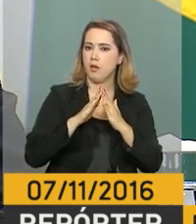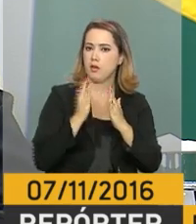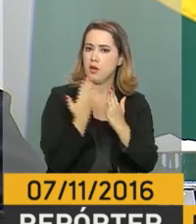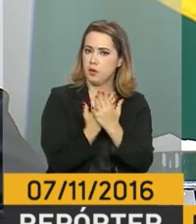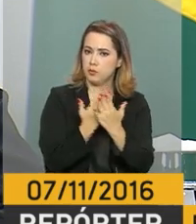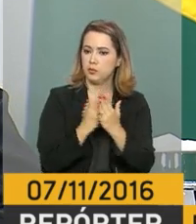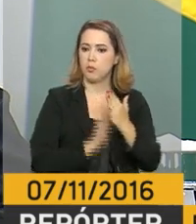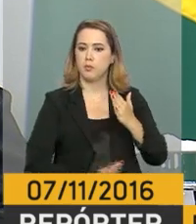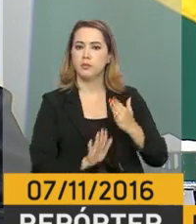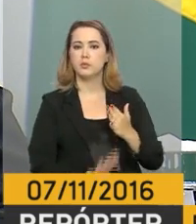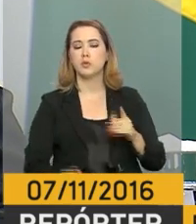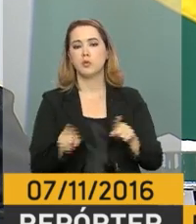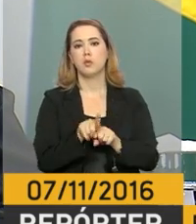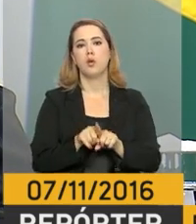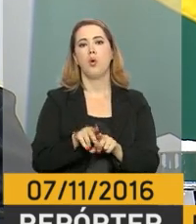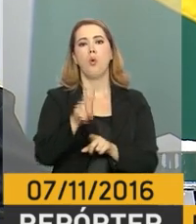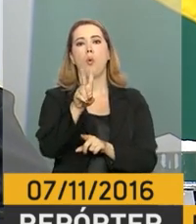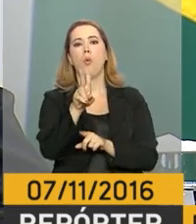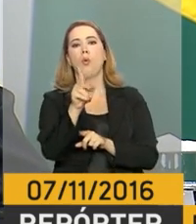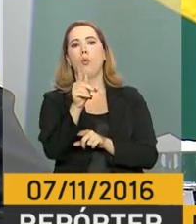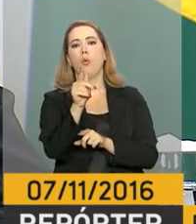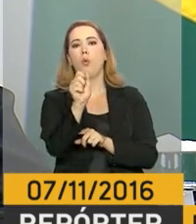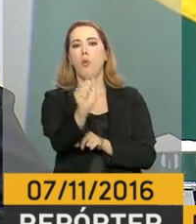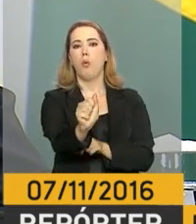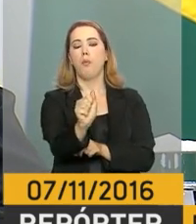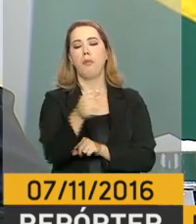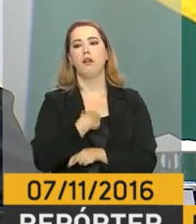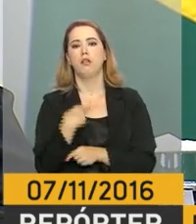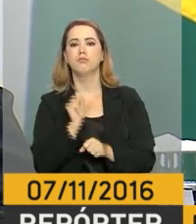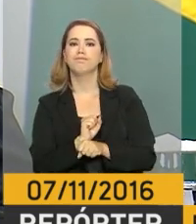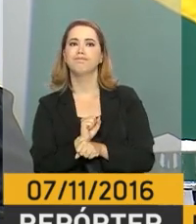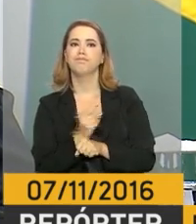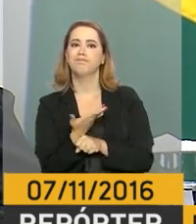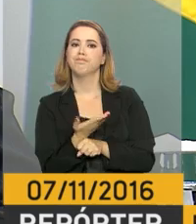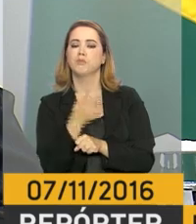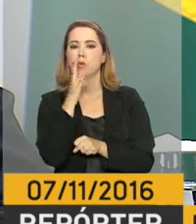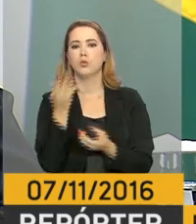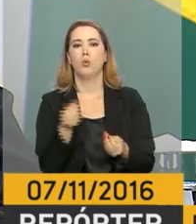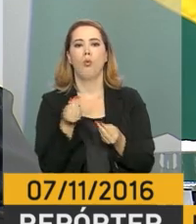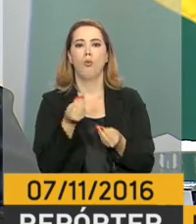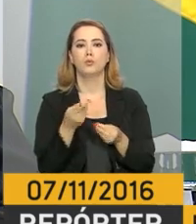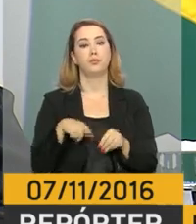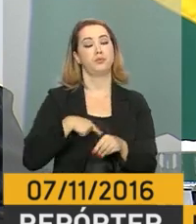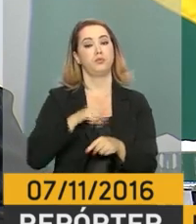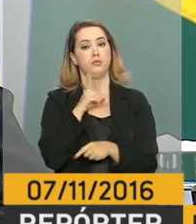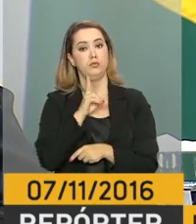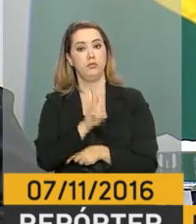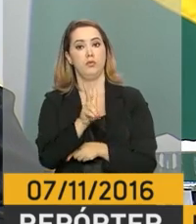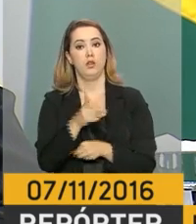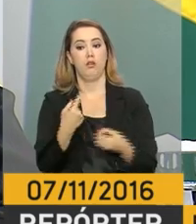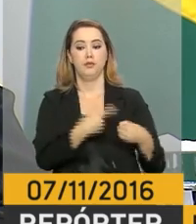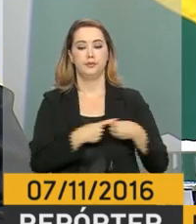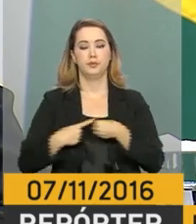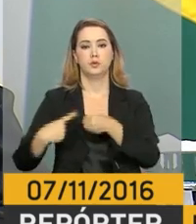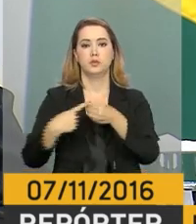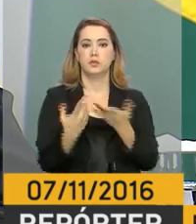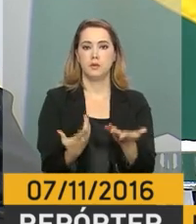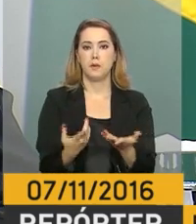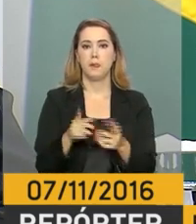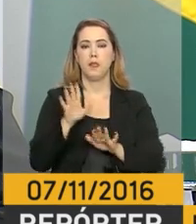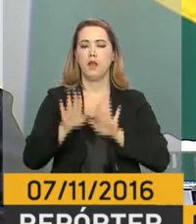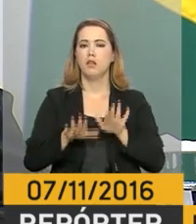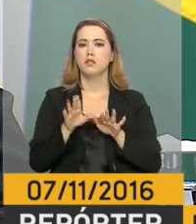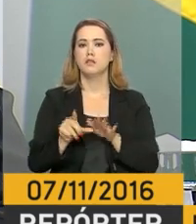UBS, que está ali paralisada, desperta a curiosidade, o interesse dos munícipes. Às vezes,